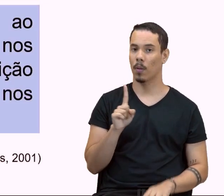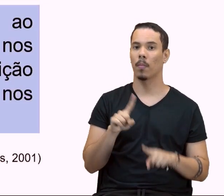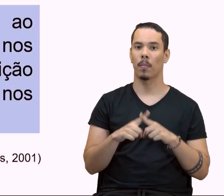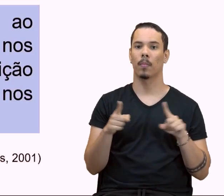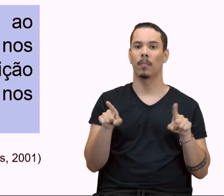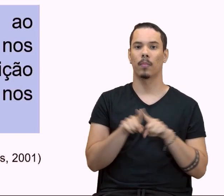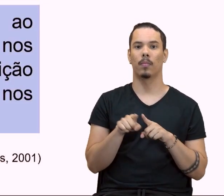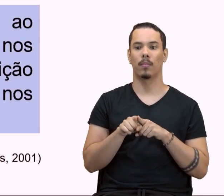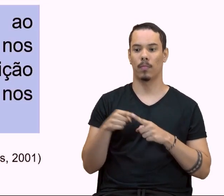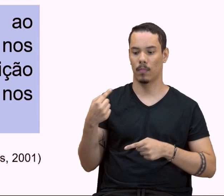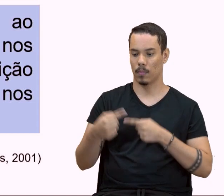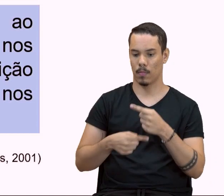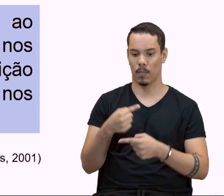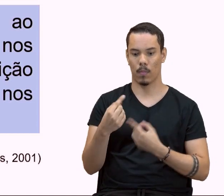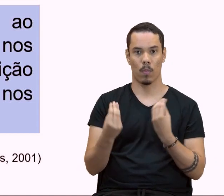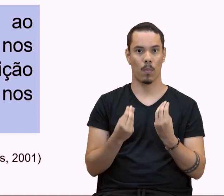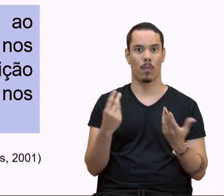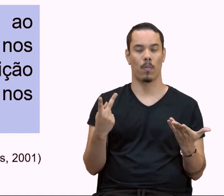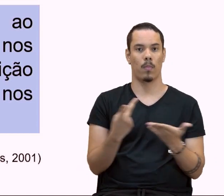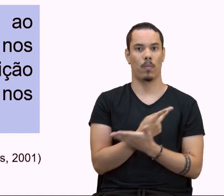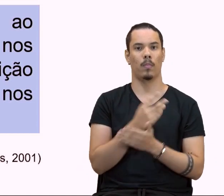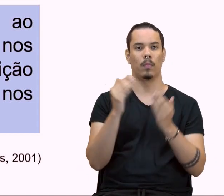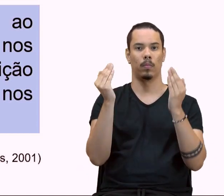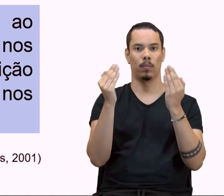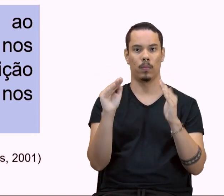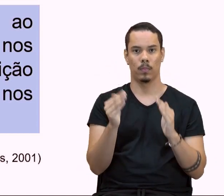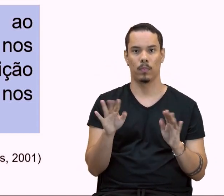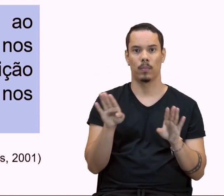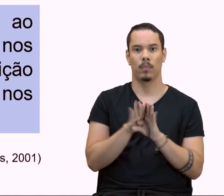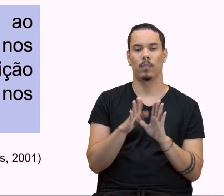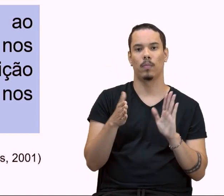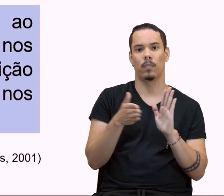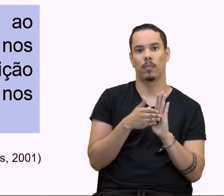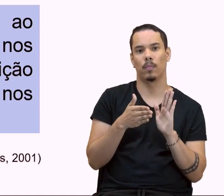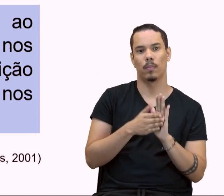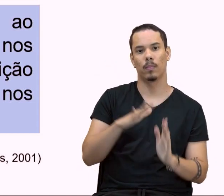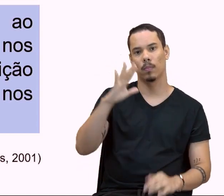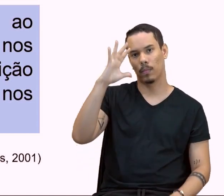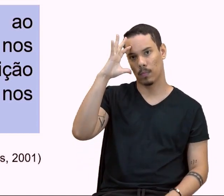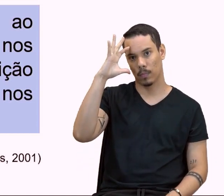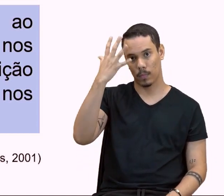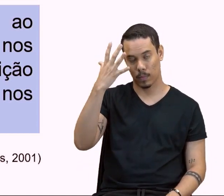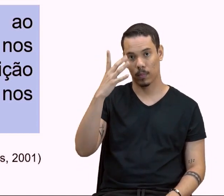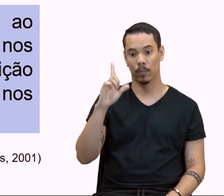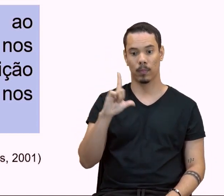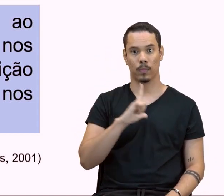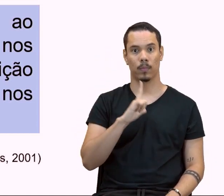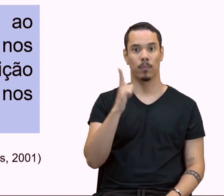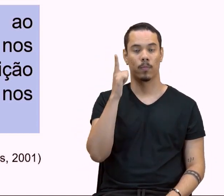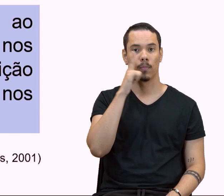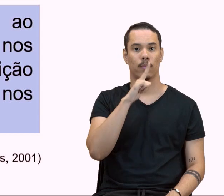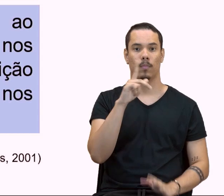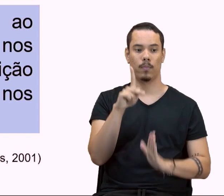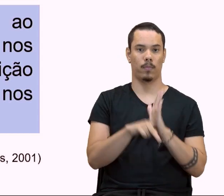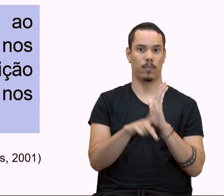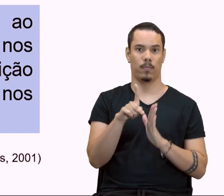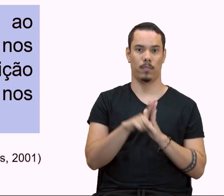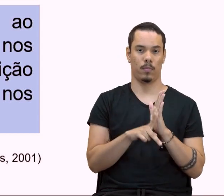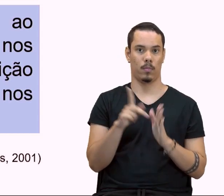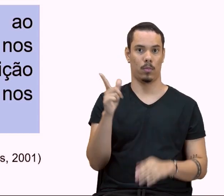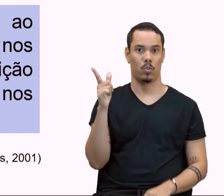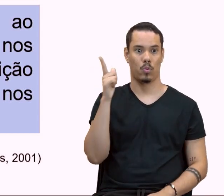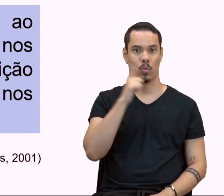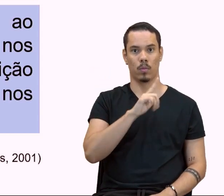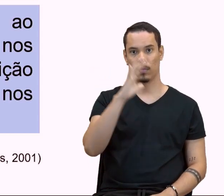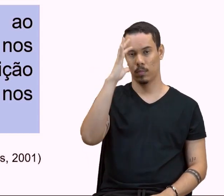de diagnóstico, análise e proposta de soluções que fizesse com que esse planejamento fosse